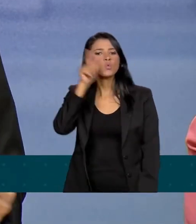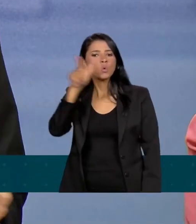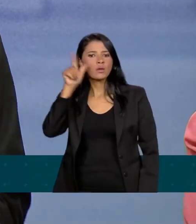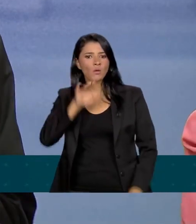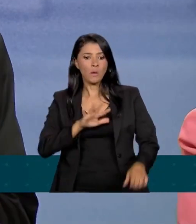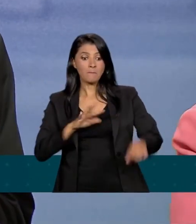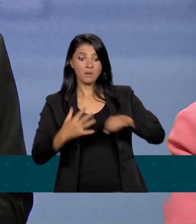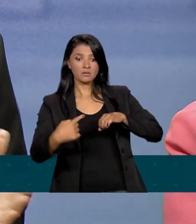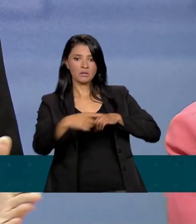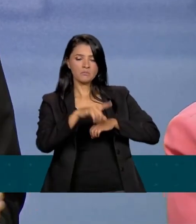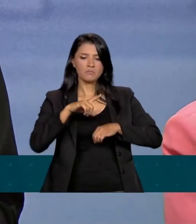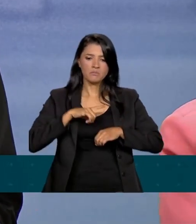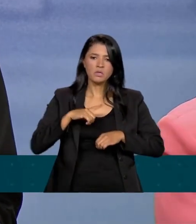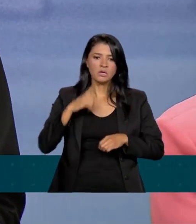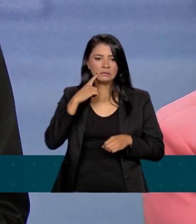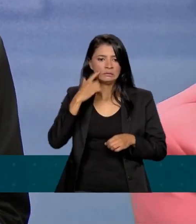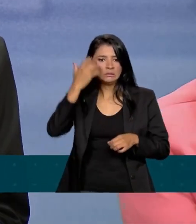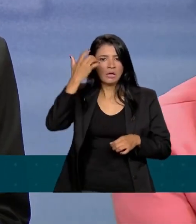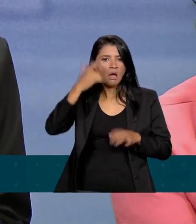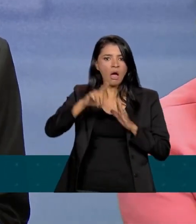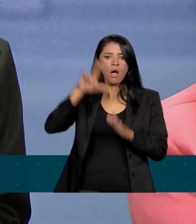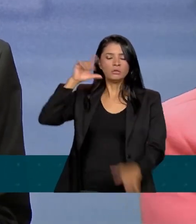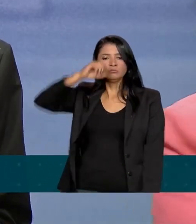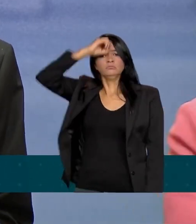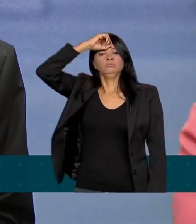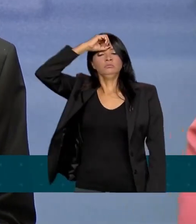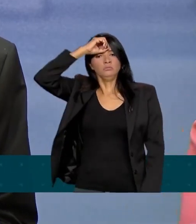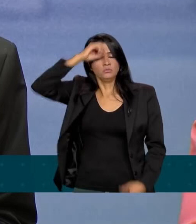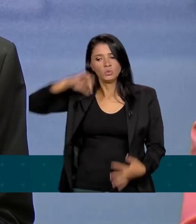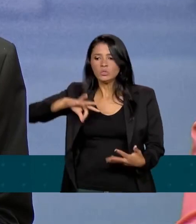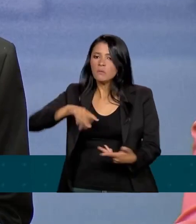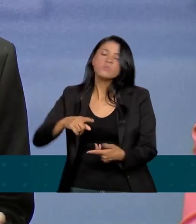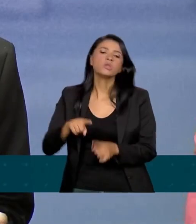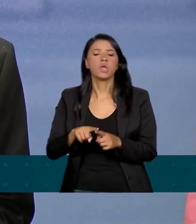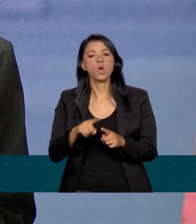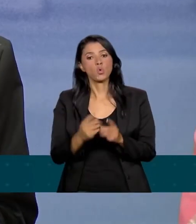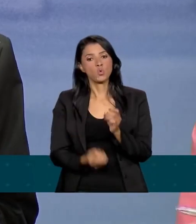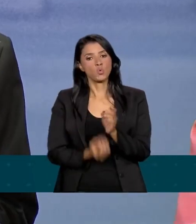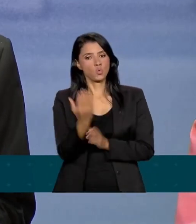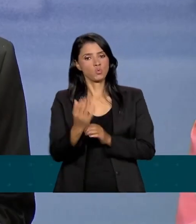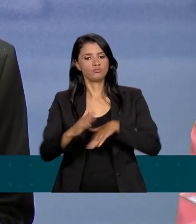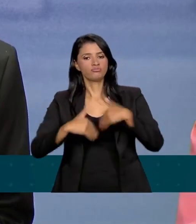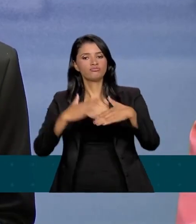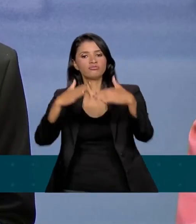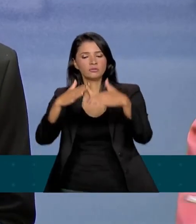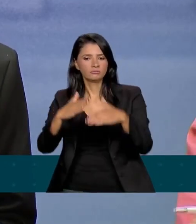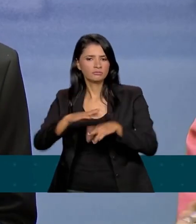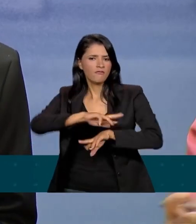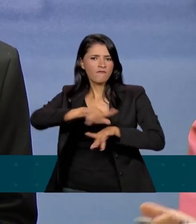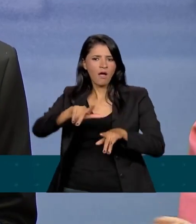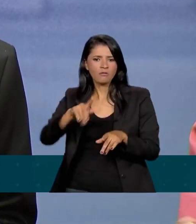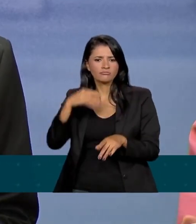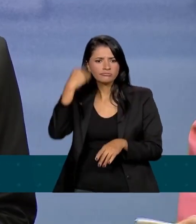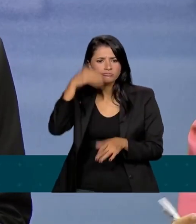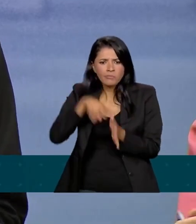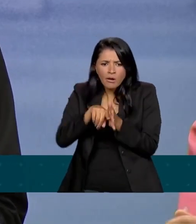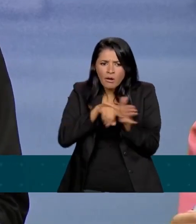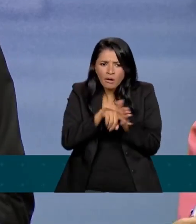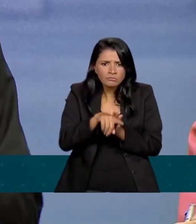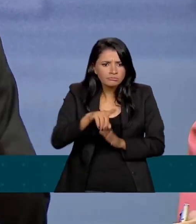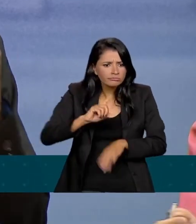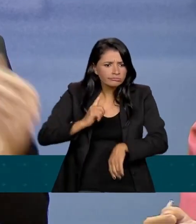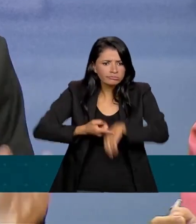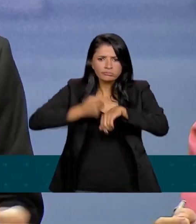pandemia absolutamente desconhecida para o mundo, desenvolver mais sei lá, dezenas de testes rápidos,